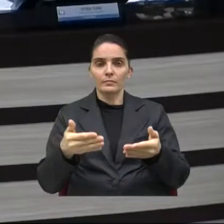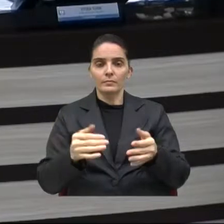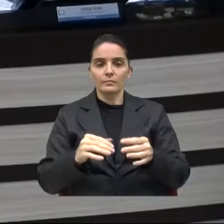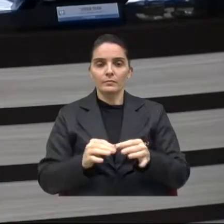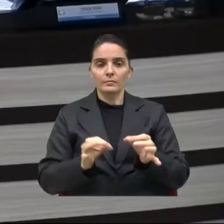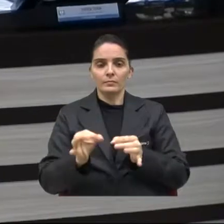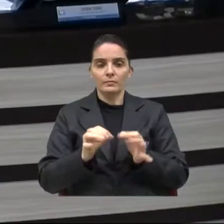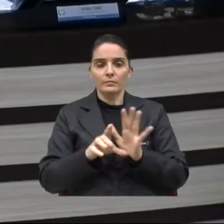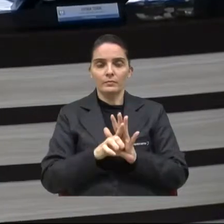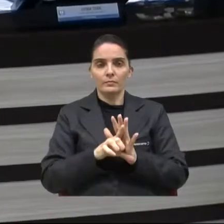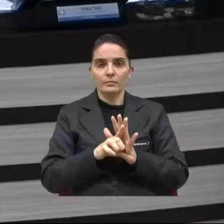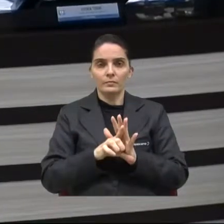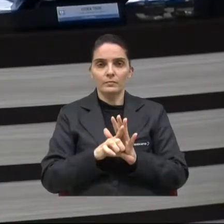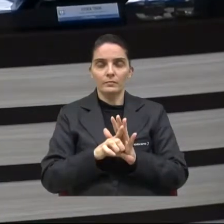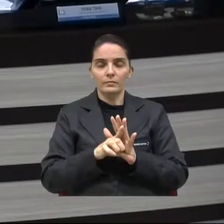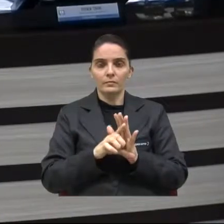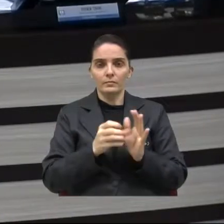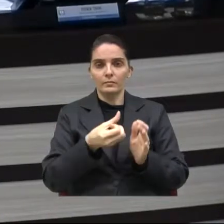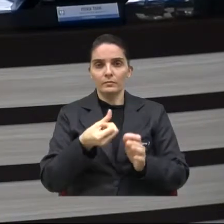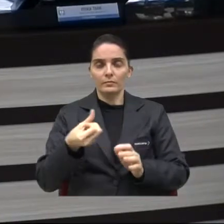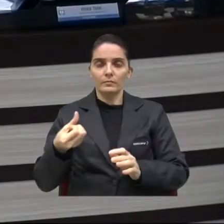o projeto de lei